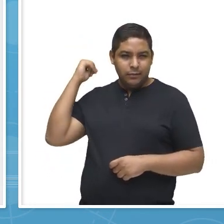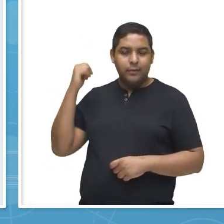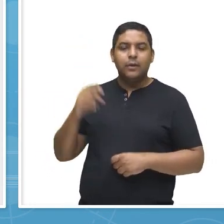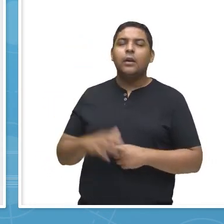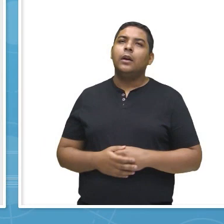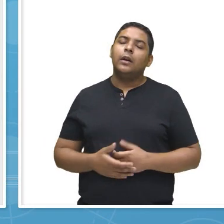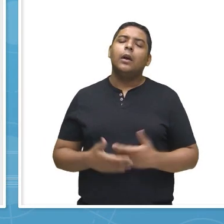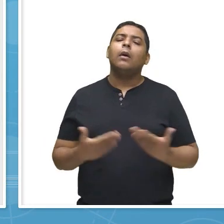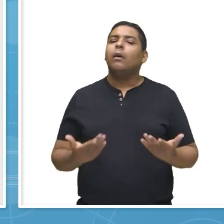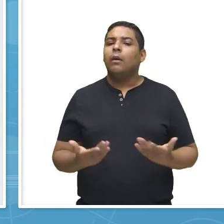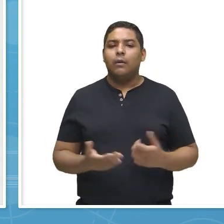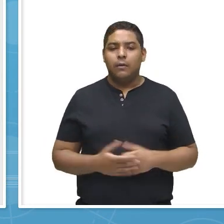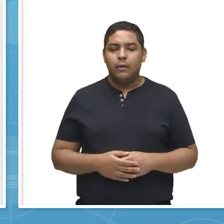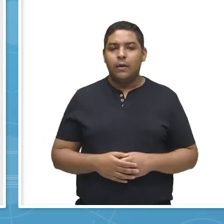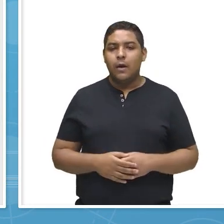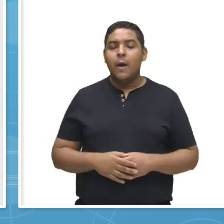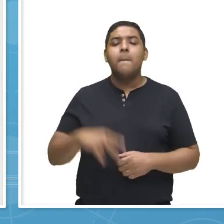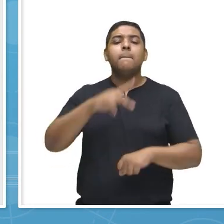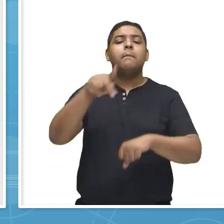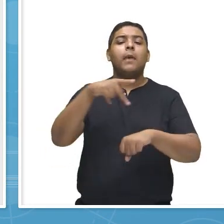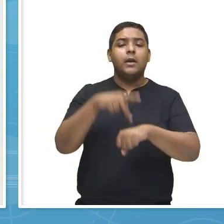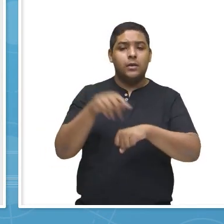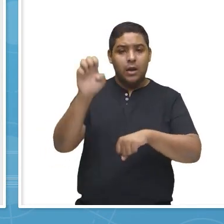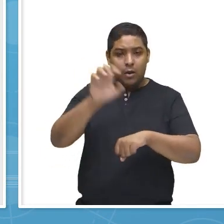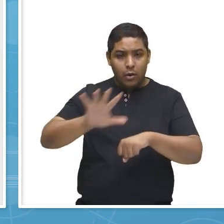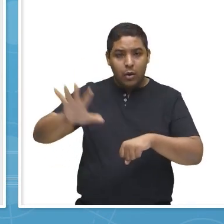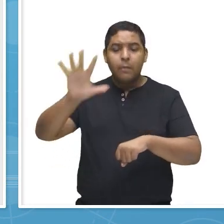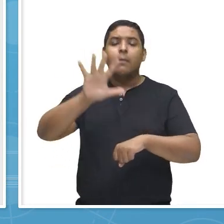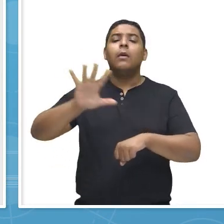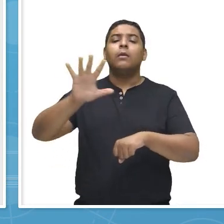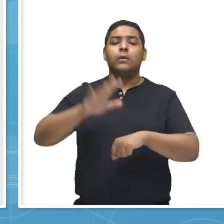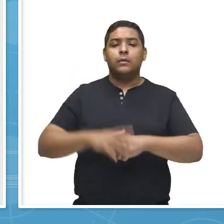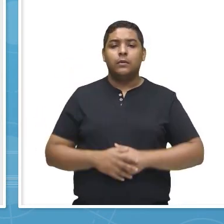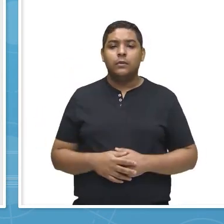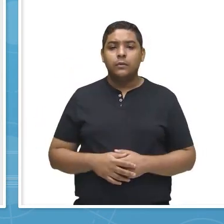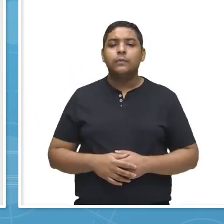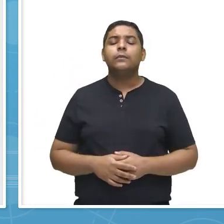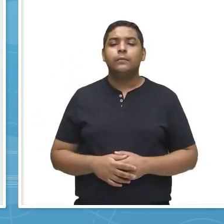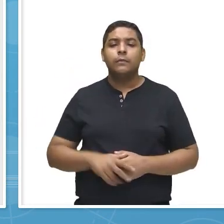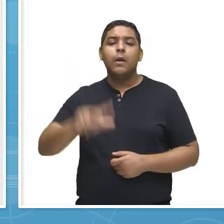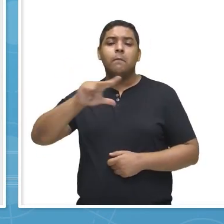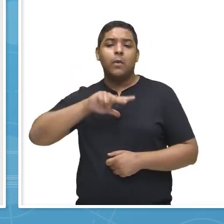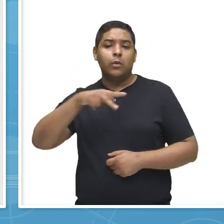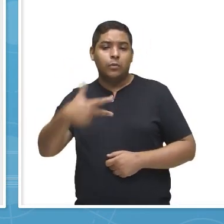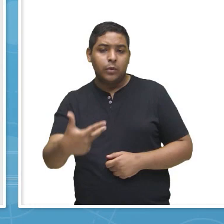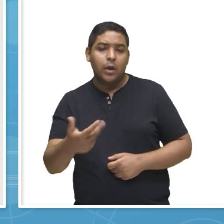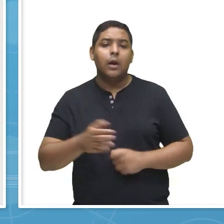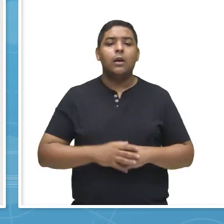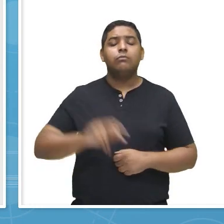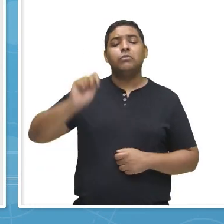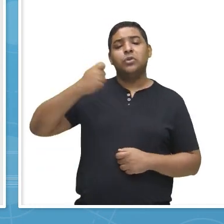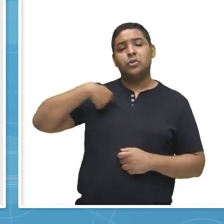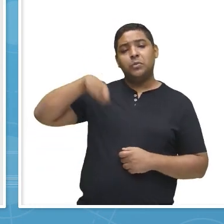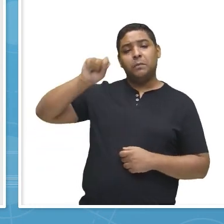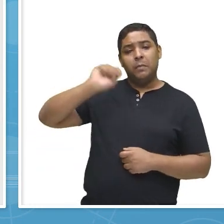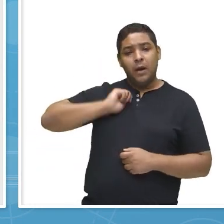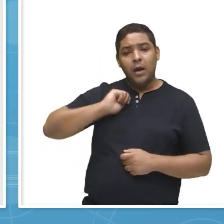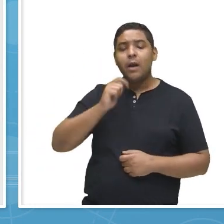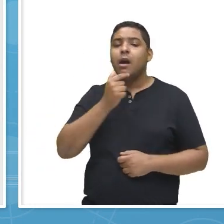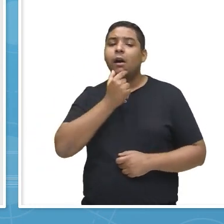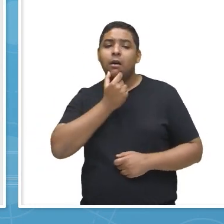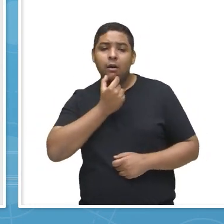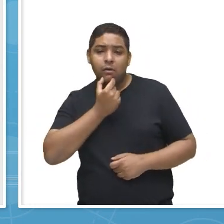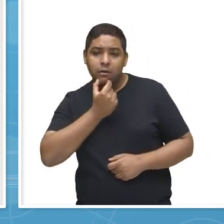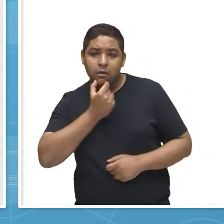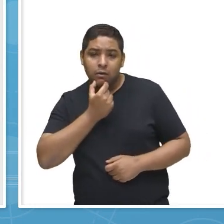falando de quem? Né? Países europeus. Então, essas potências, Portugal, Espanha,